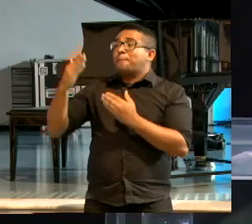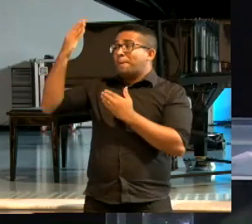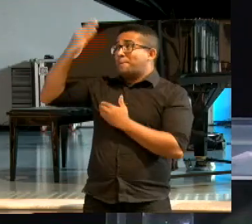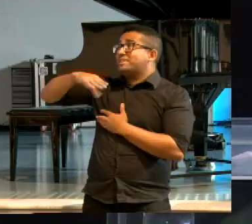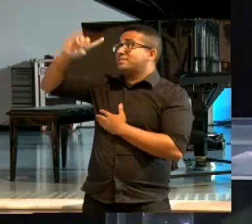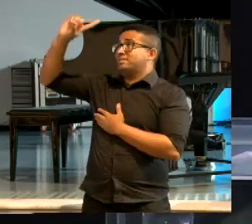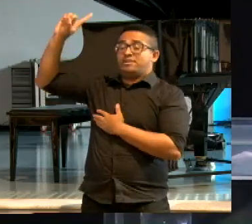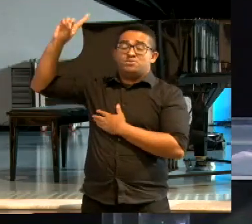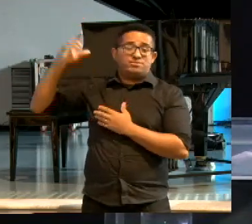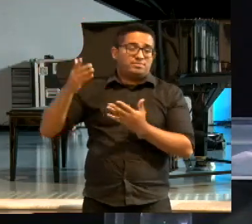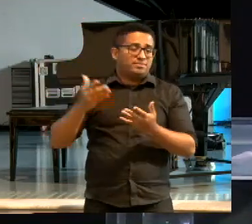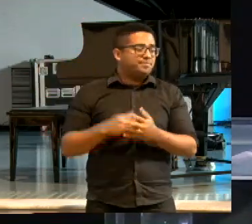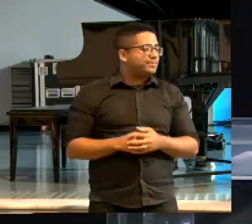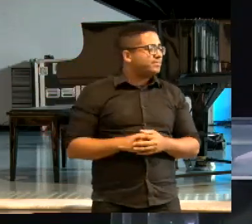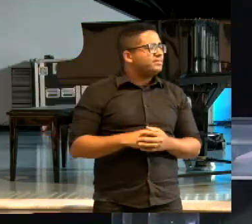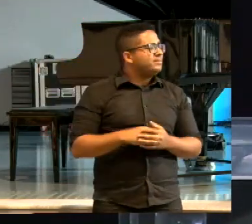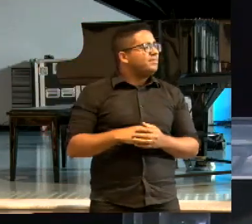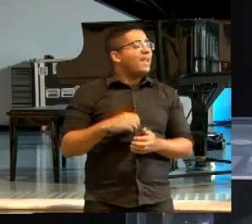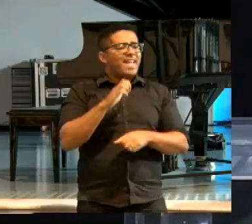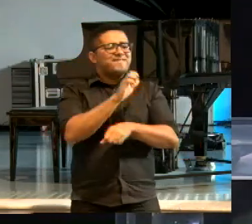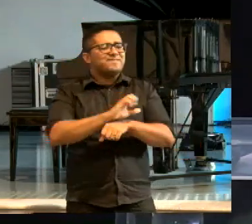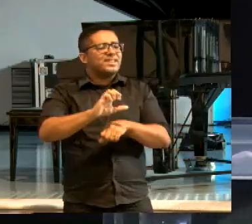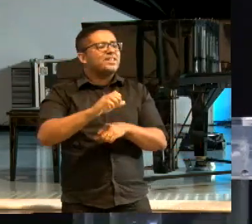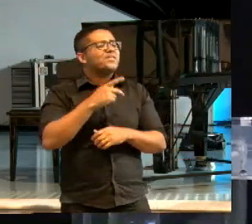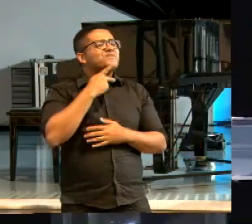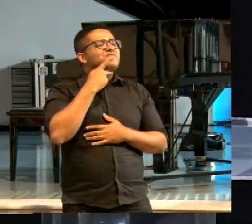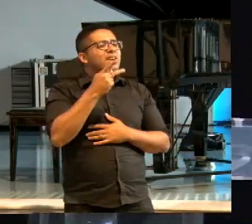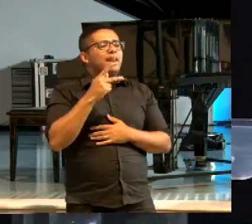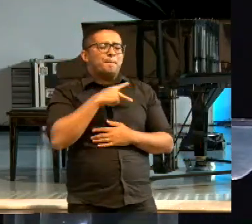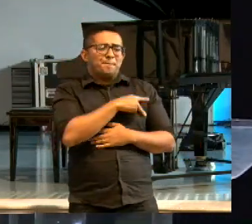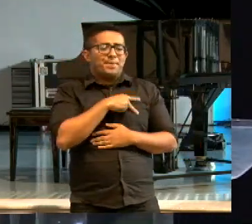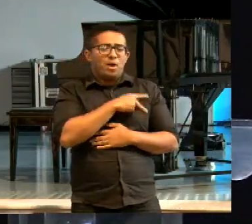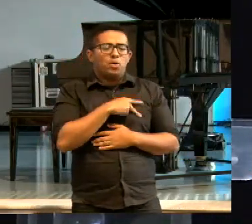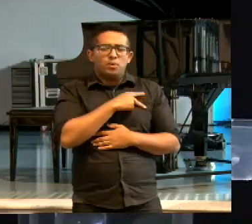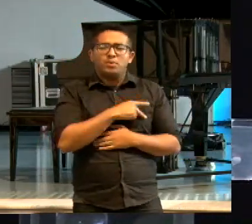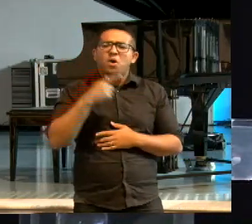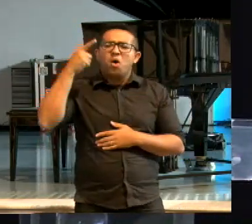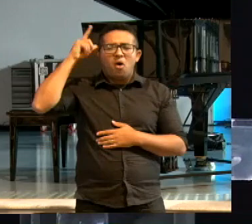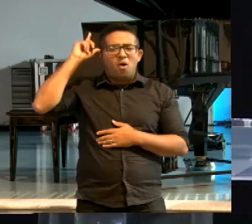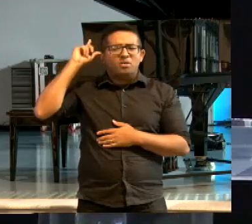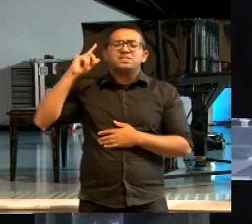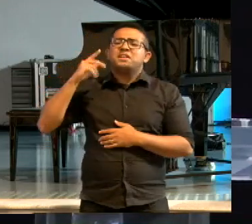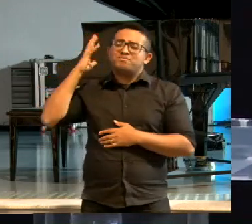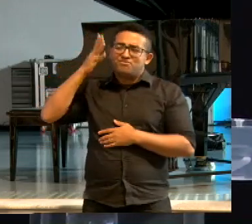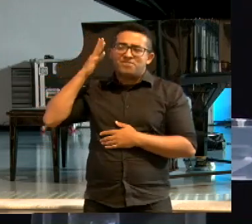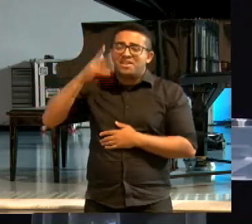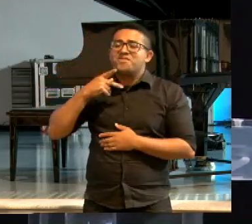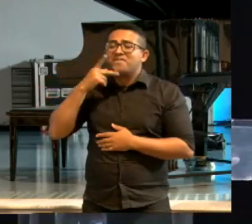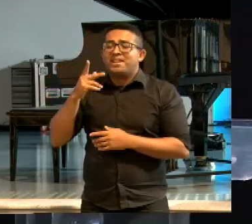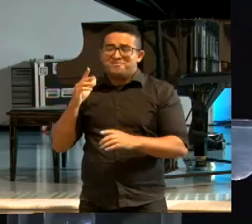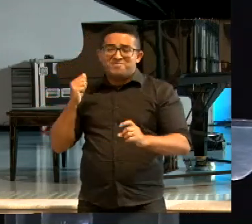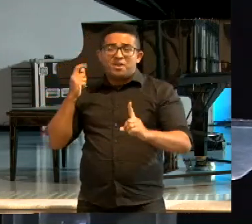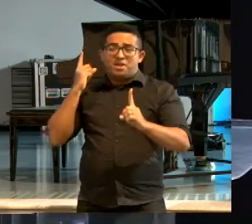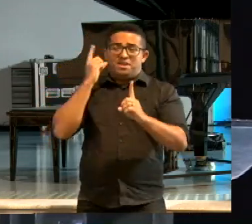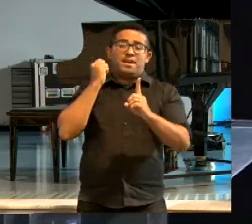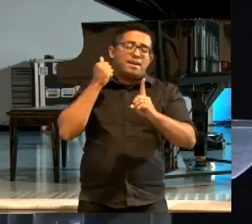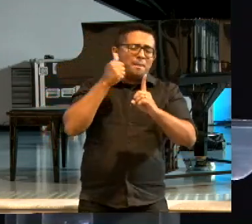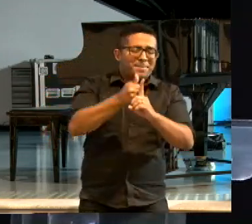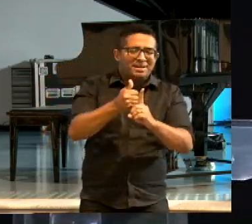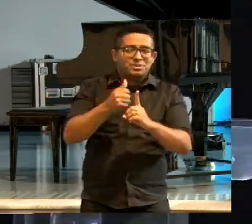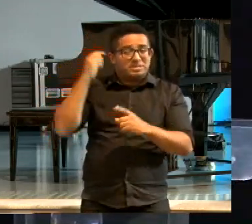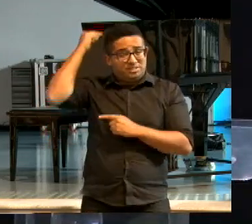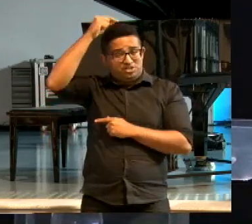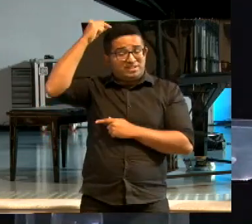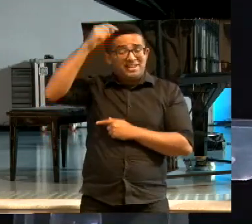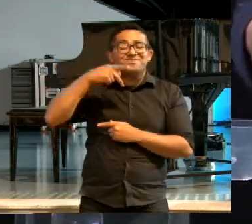de Efésios, o apóstolo Paulo fala, e ontem, dentro do nosso, né, seminário aqui sobre o assunto do impacto da santidade, a gente trabalhou um pouco isso,